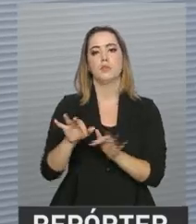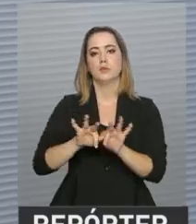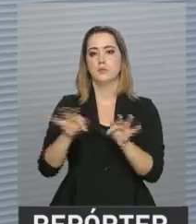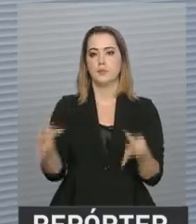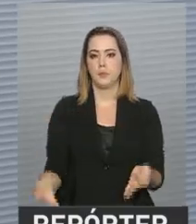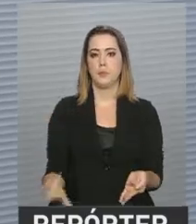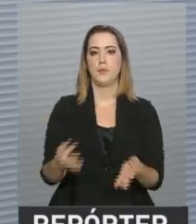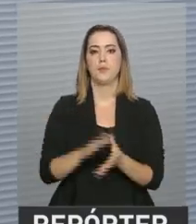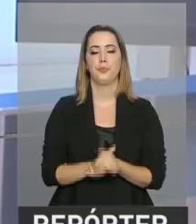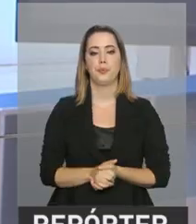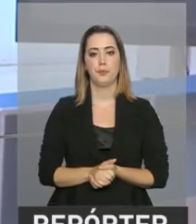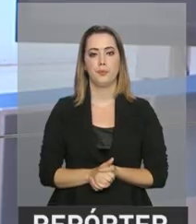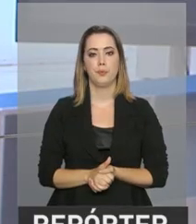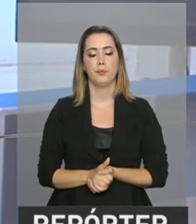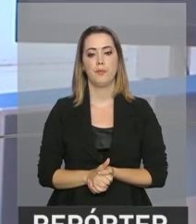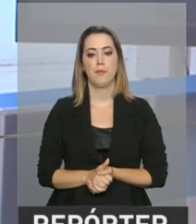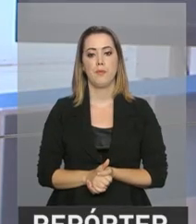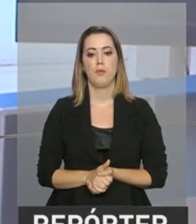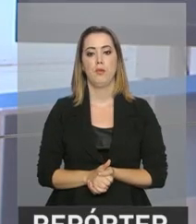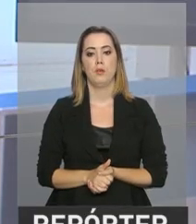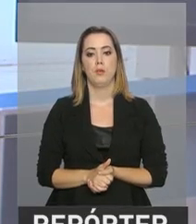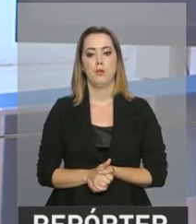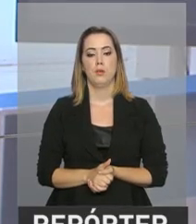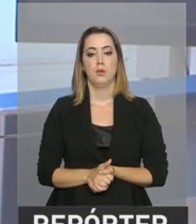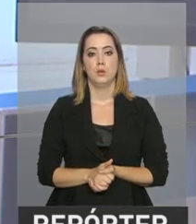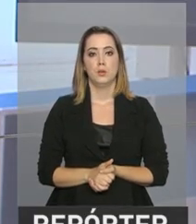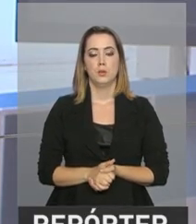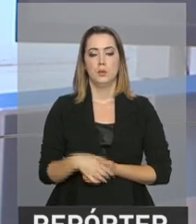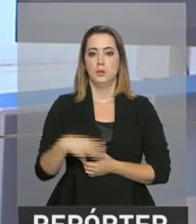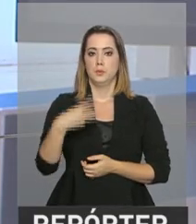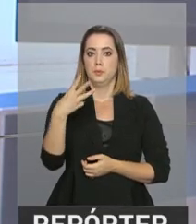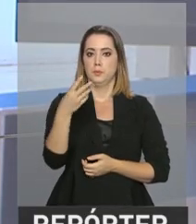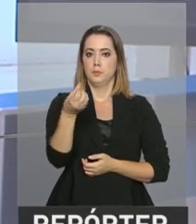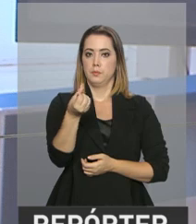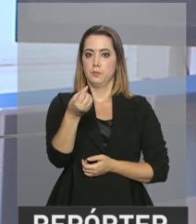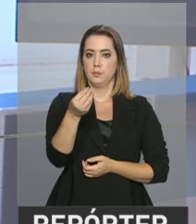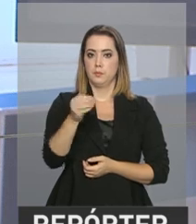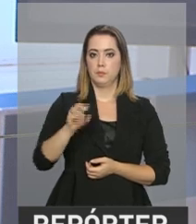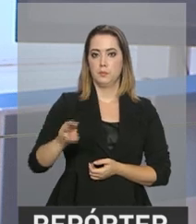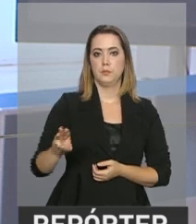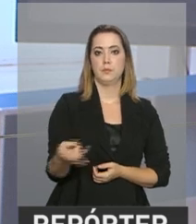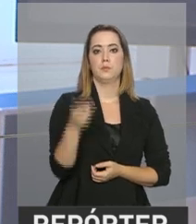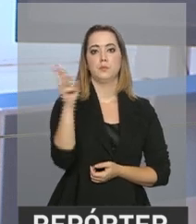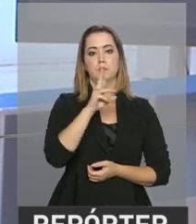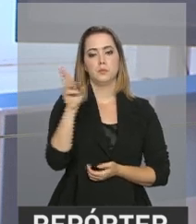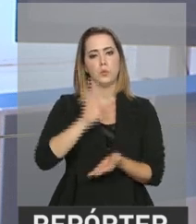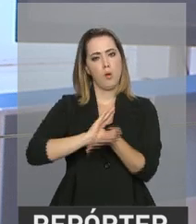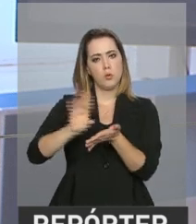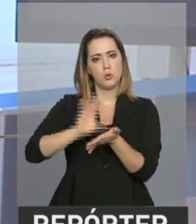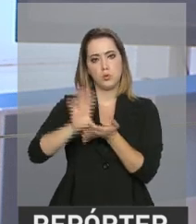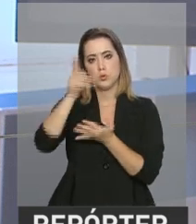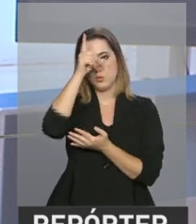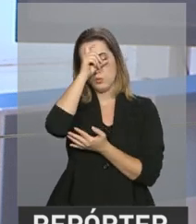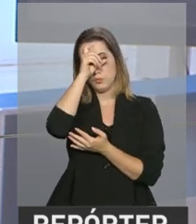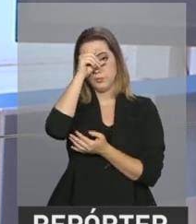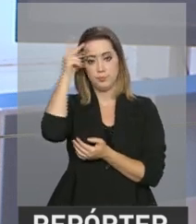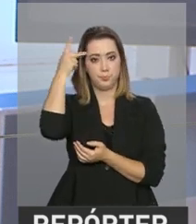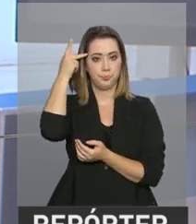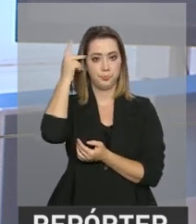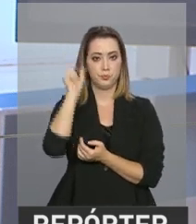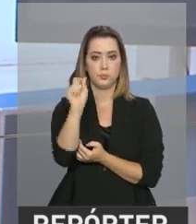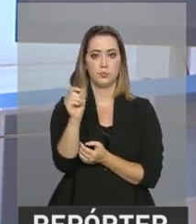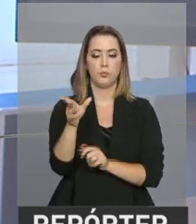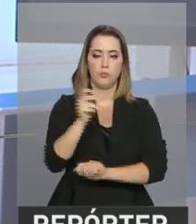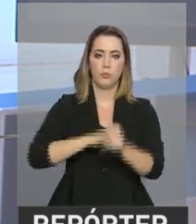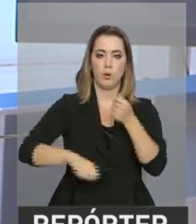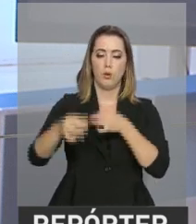Brasília Natália Melo R 360 milhões de reais vão ajudar a Santa Casa de São Paulo a reorganizar as Finanças